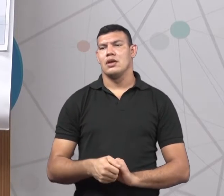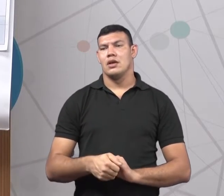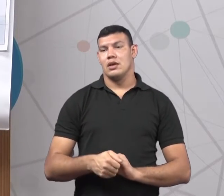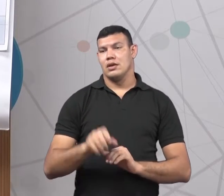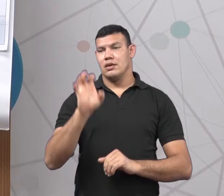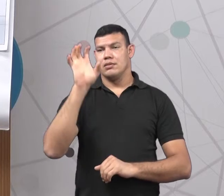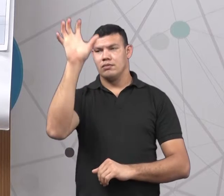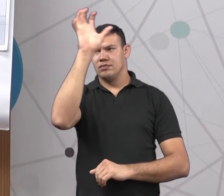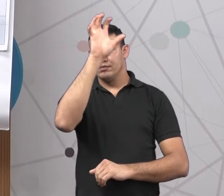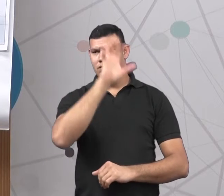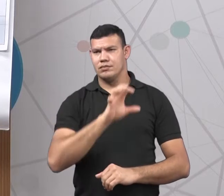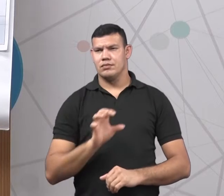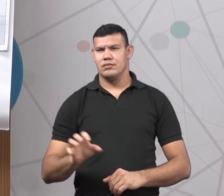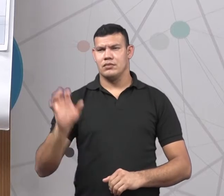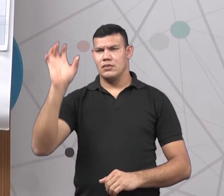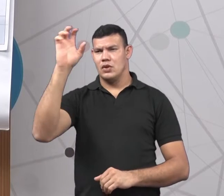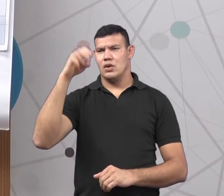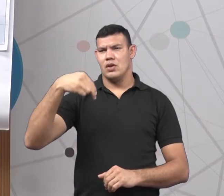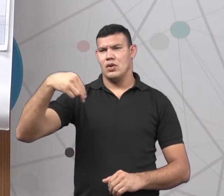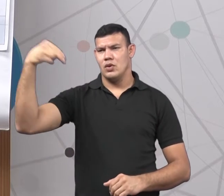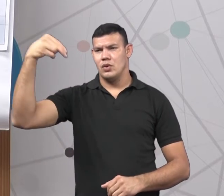Nordeste,